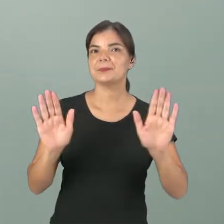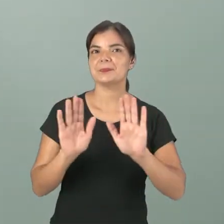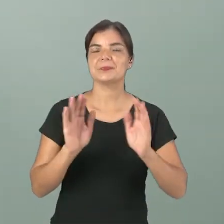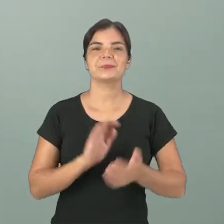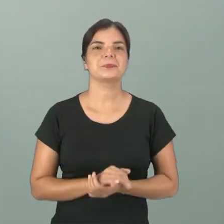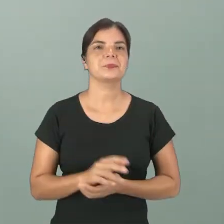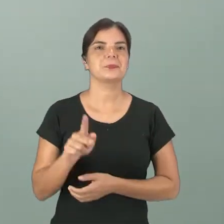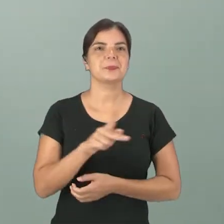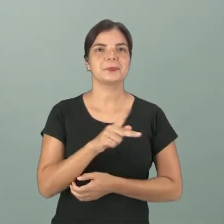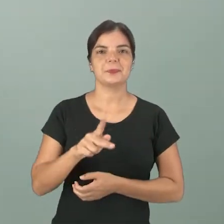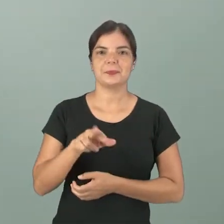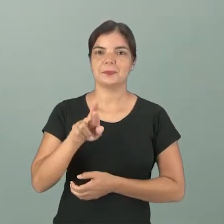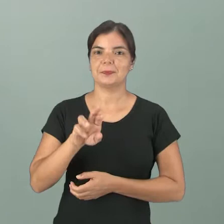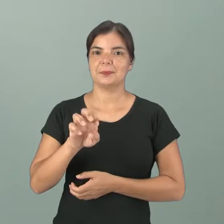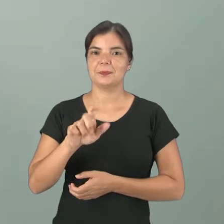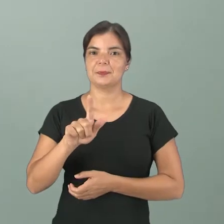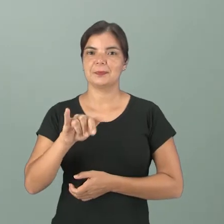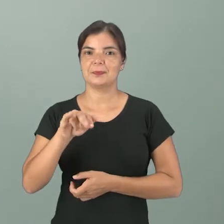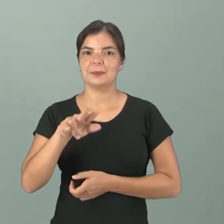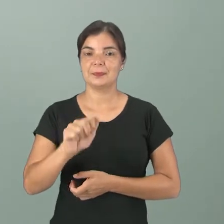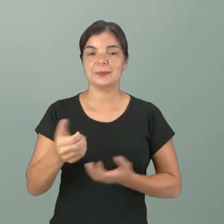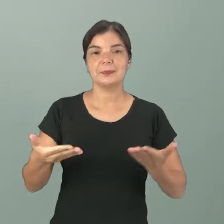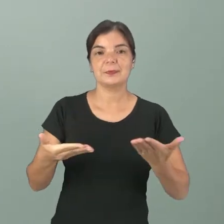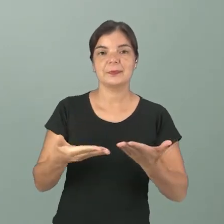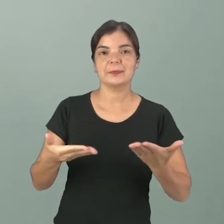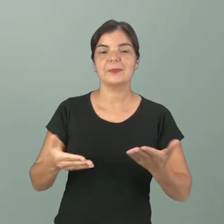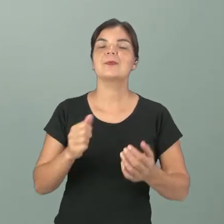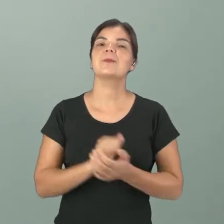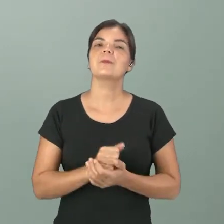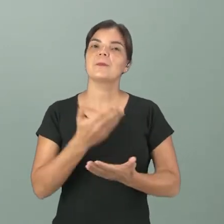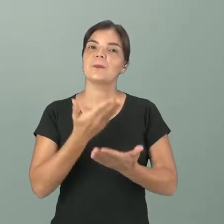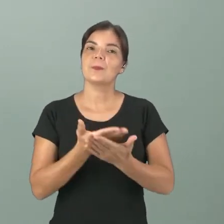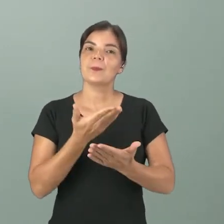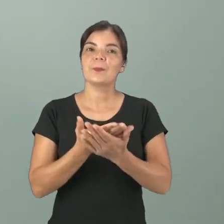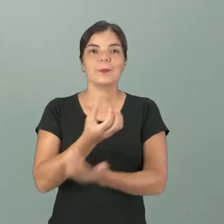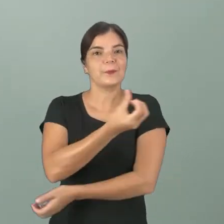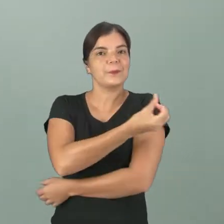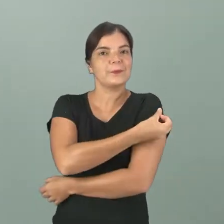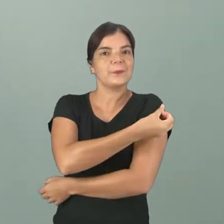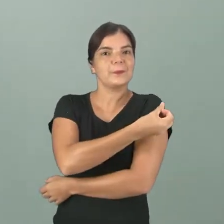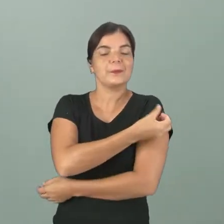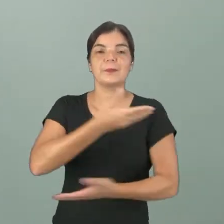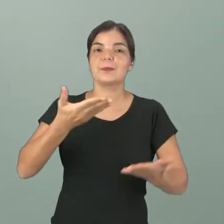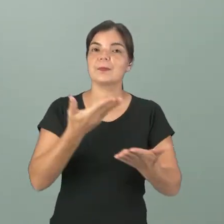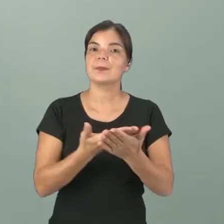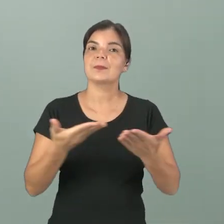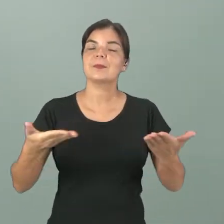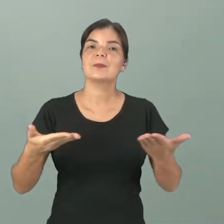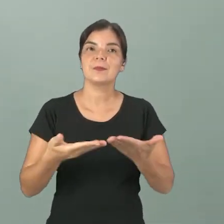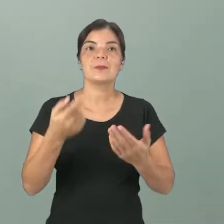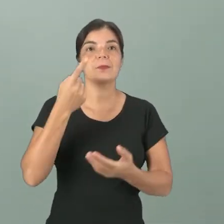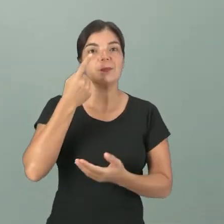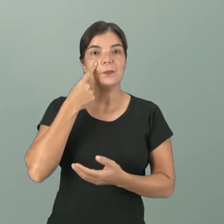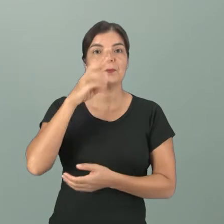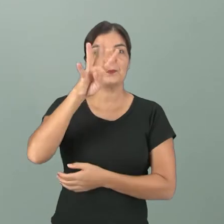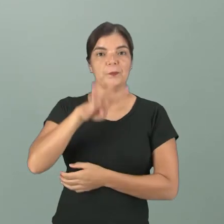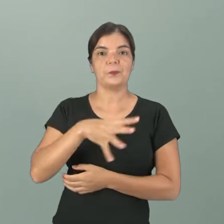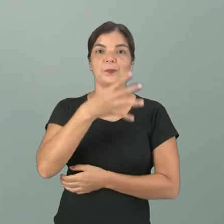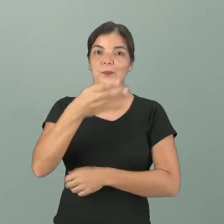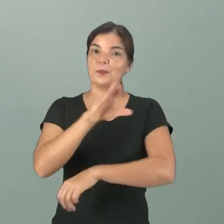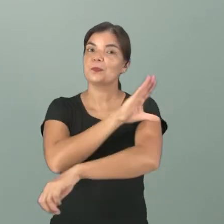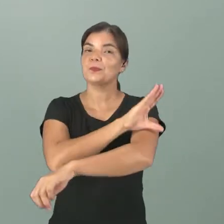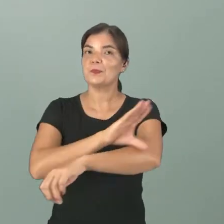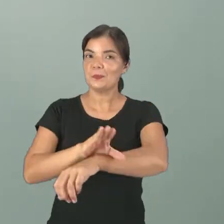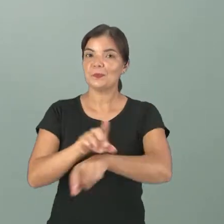Olá, eu sou a professora Regina e hoje nós estamos aqui para uma aula do sexto ano. E na aula de hoje nós vamos ver Matrizes